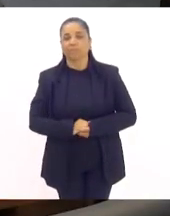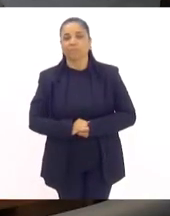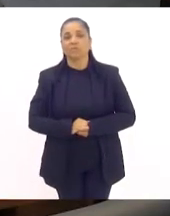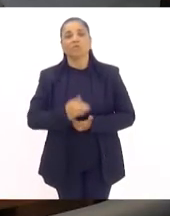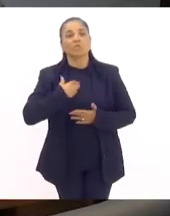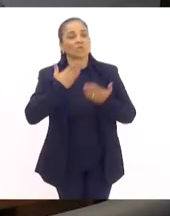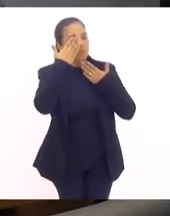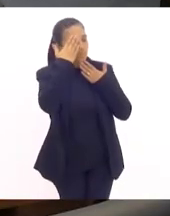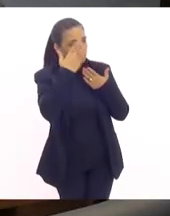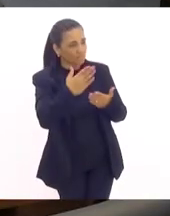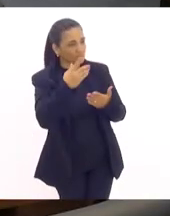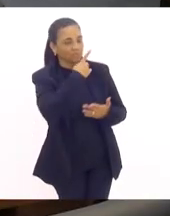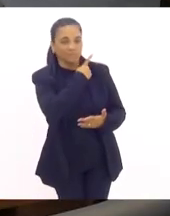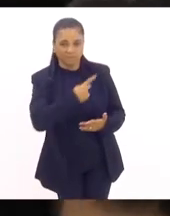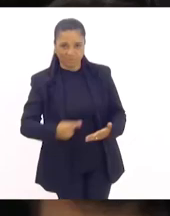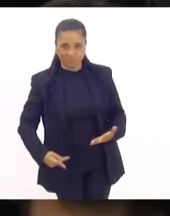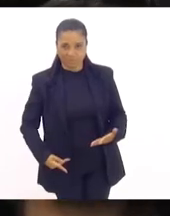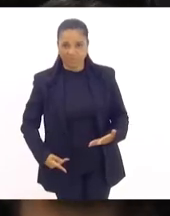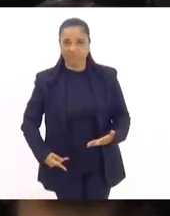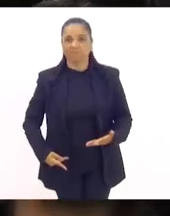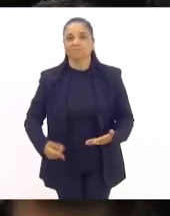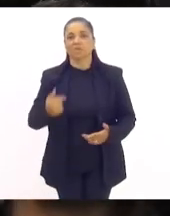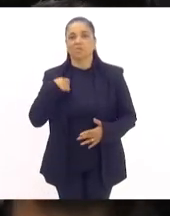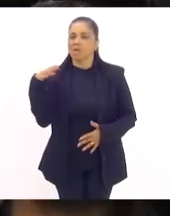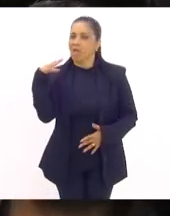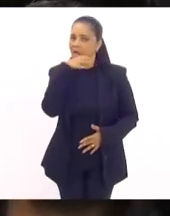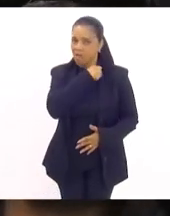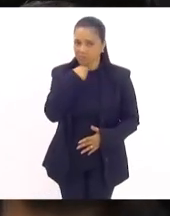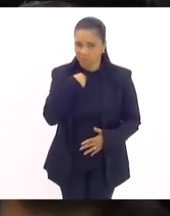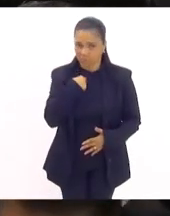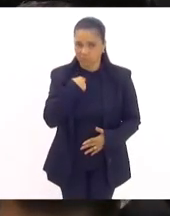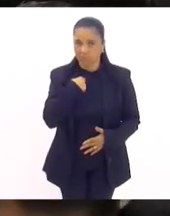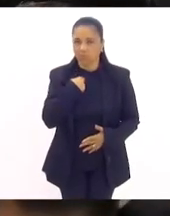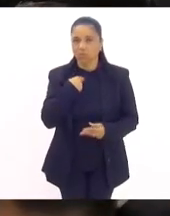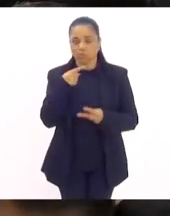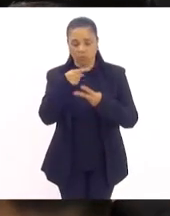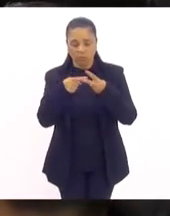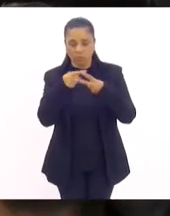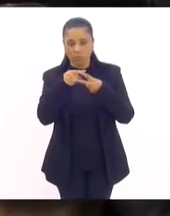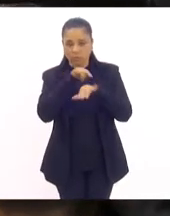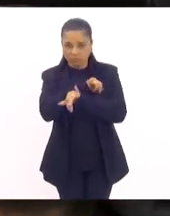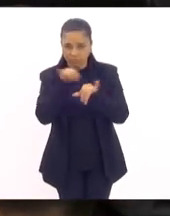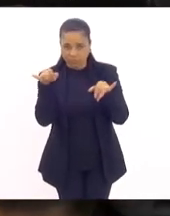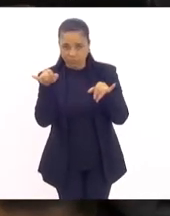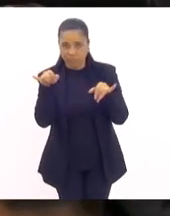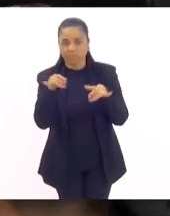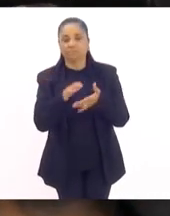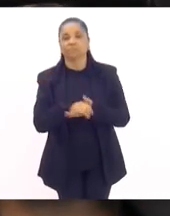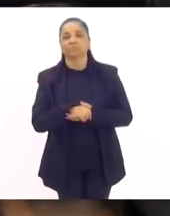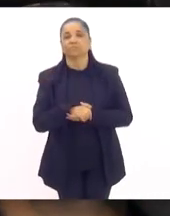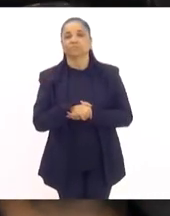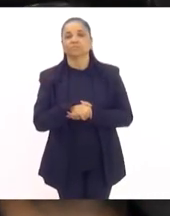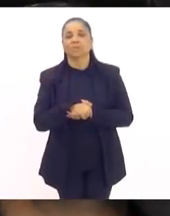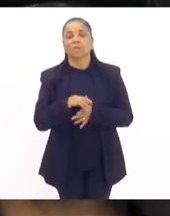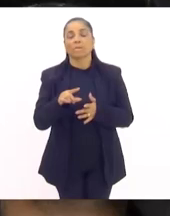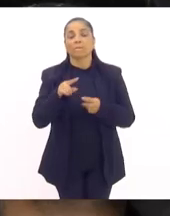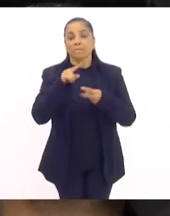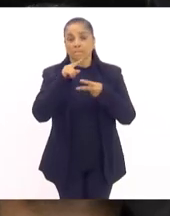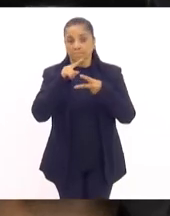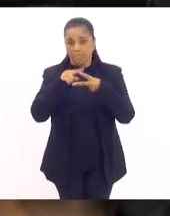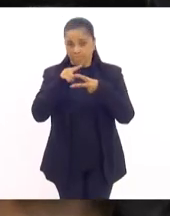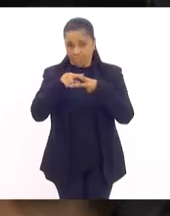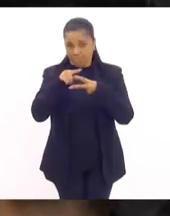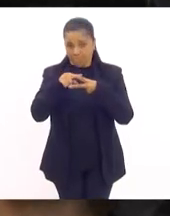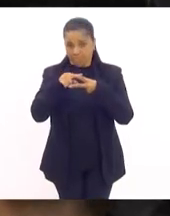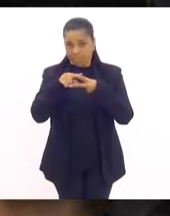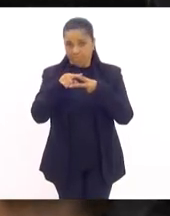Obrigado, presidenta. Vou ser breve, são dois comunicados importantes. Primeiro, eu quero me